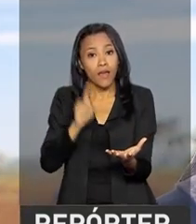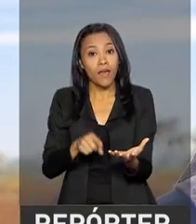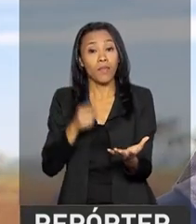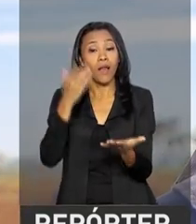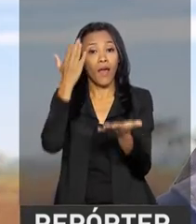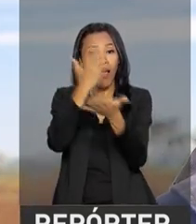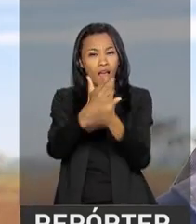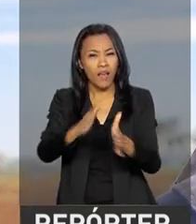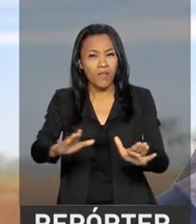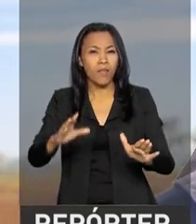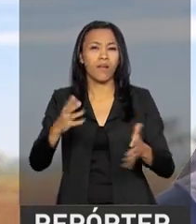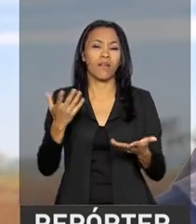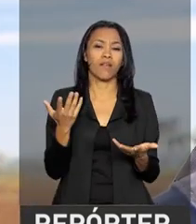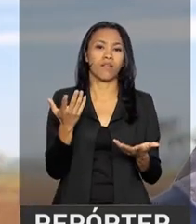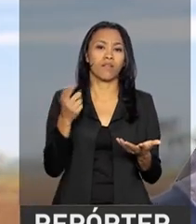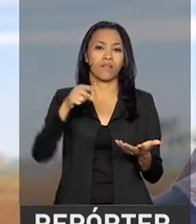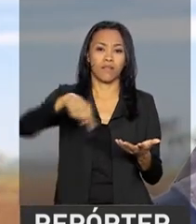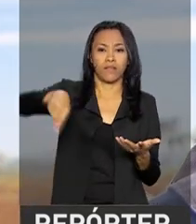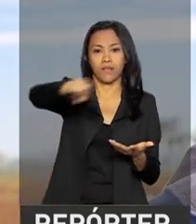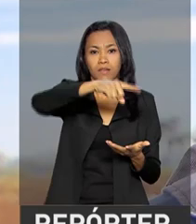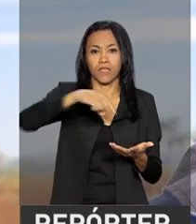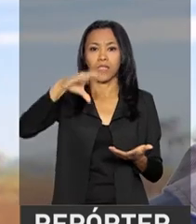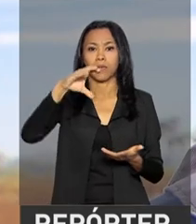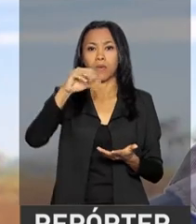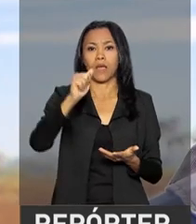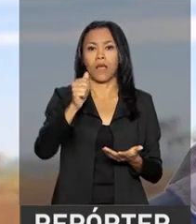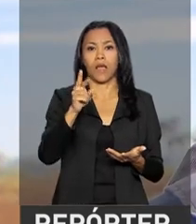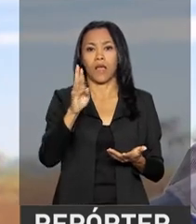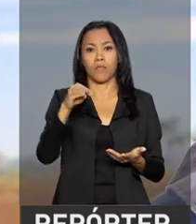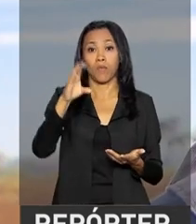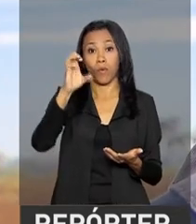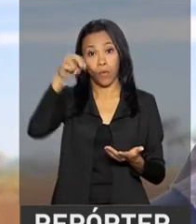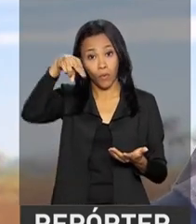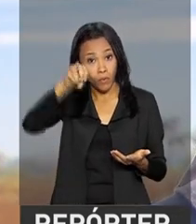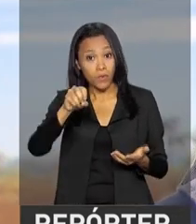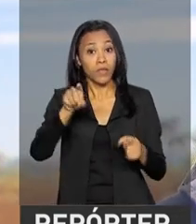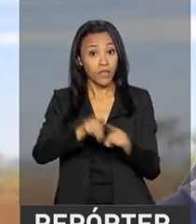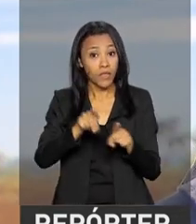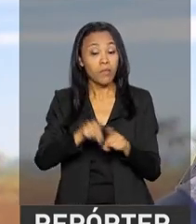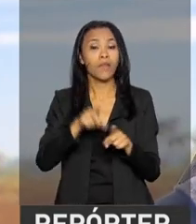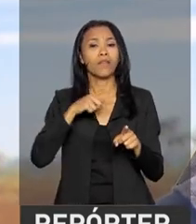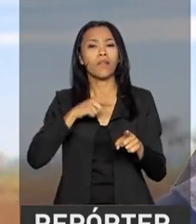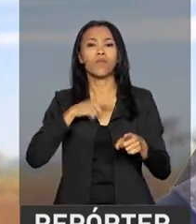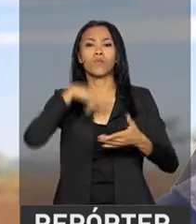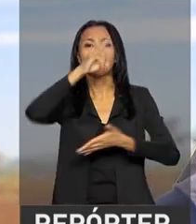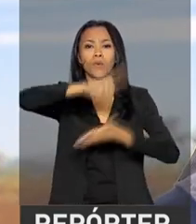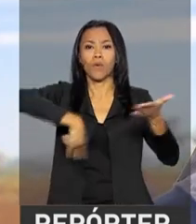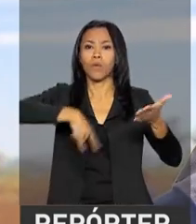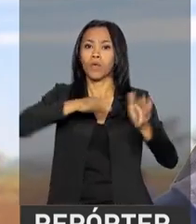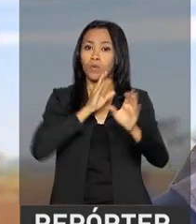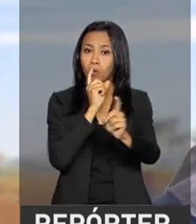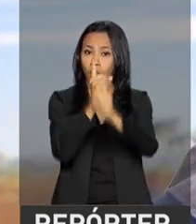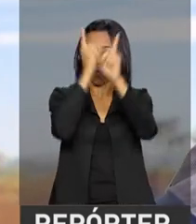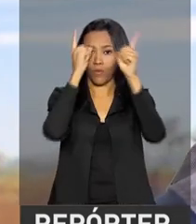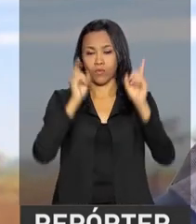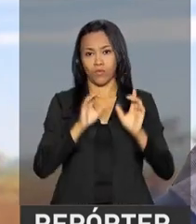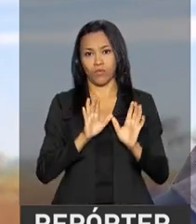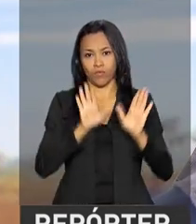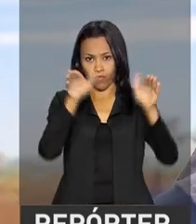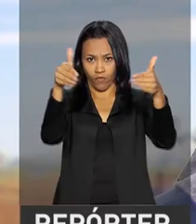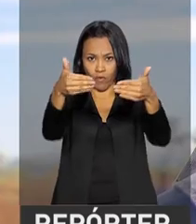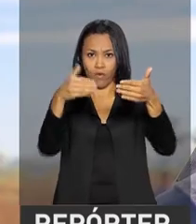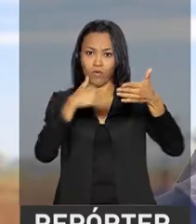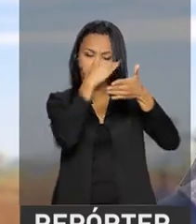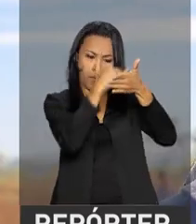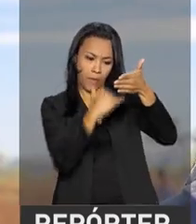gerado no evento e também para que haja um legado do fórum então a gente vai trabalhar na bacia do pipiripau uma outra bacia